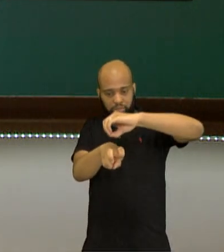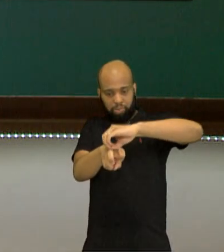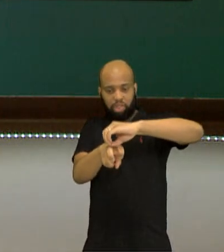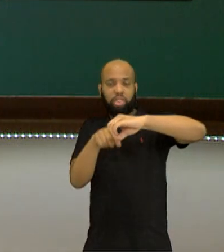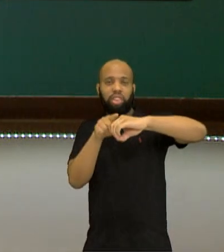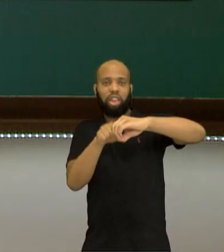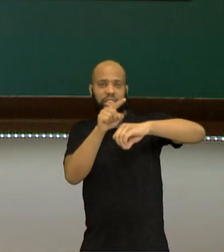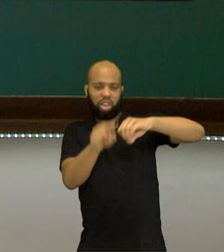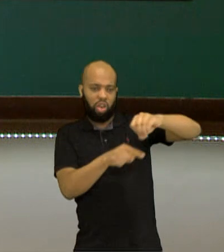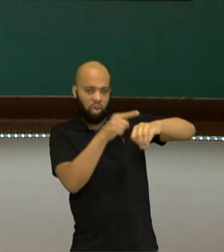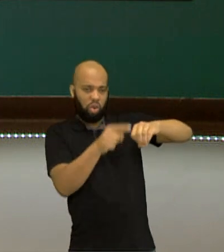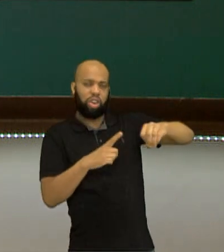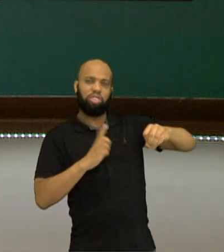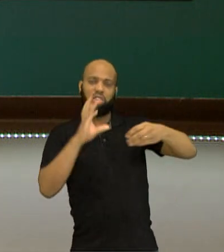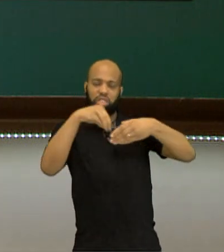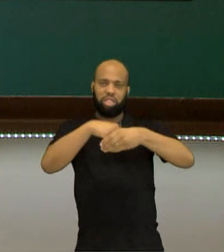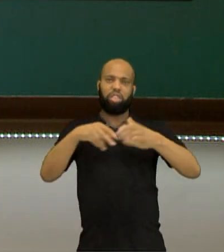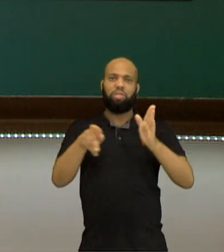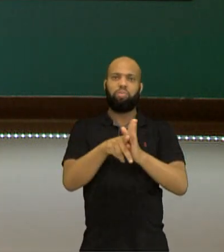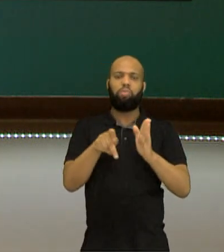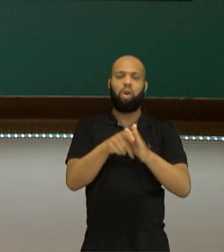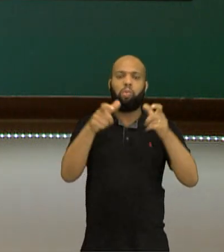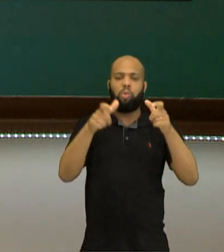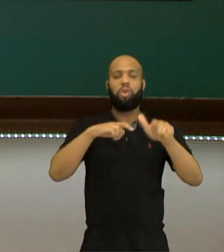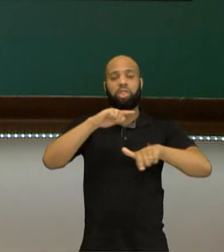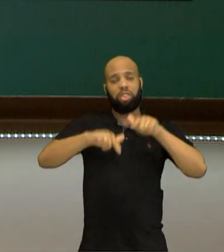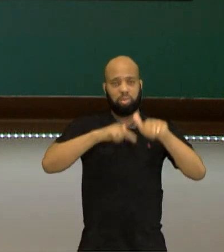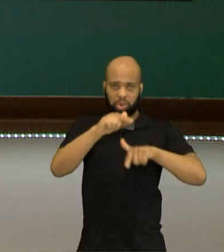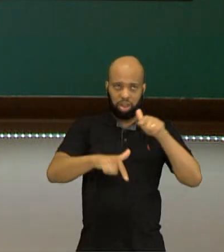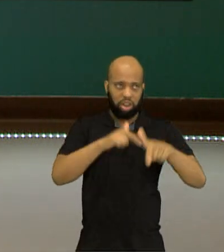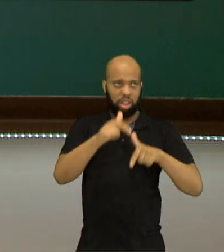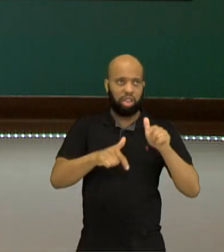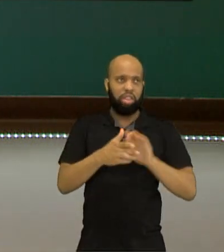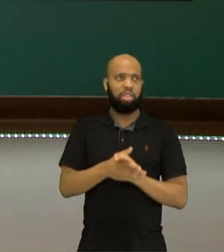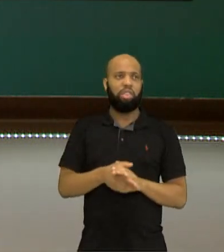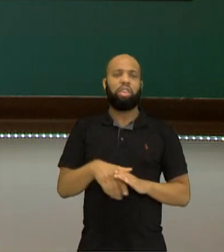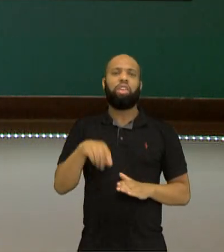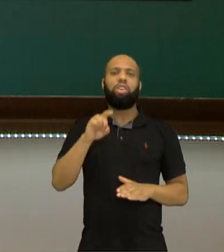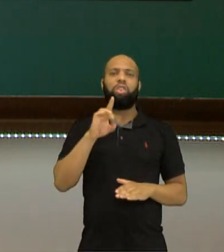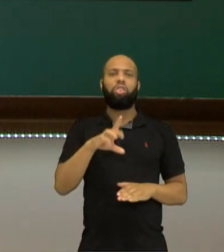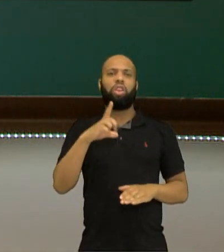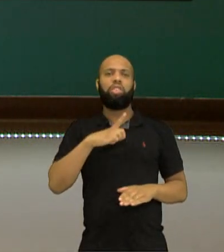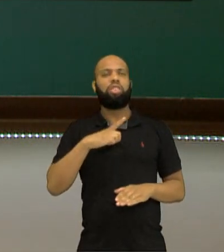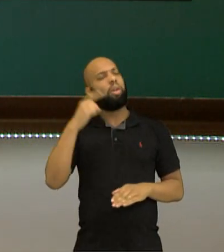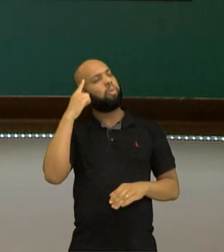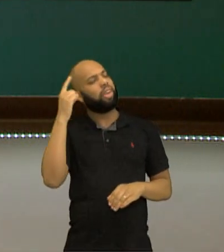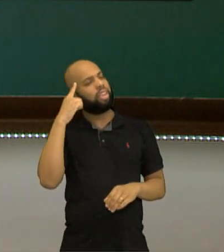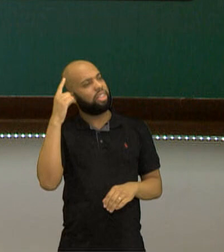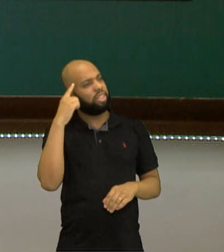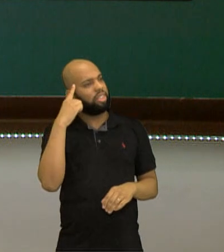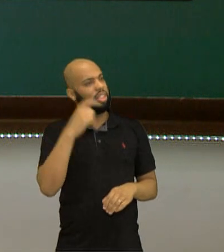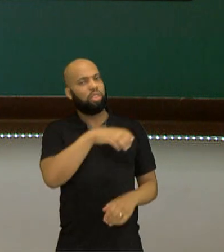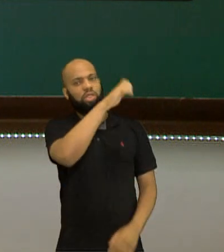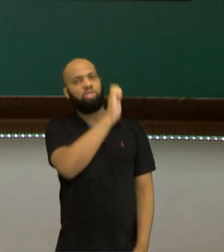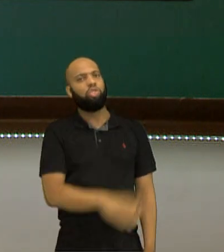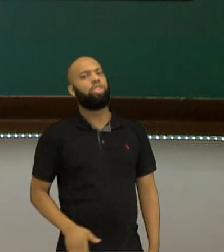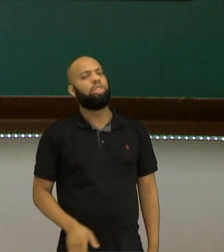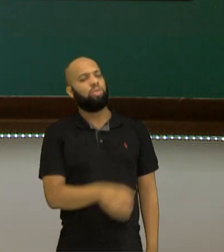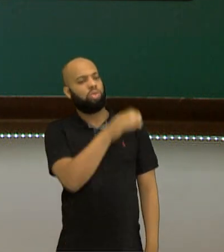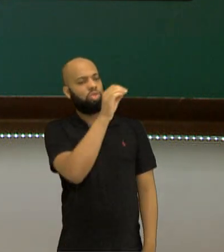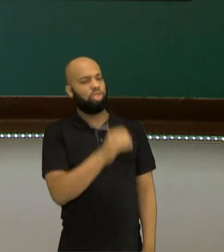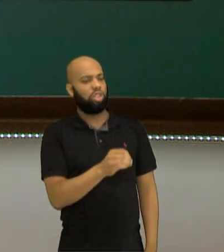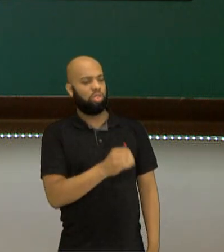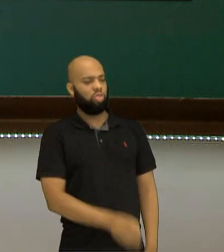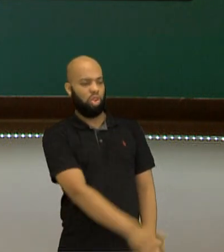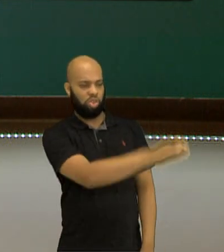no escritório dele, no ateliê dele, e ele girava a roda quando ele estava pensando, deixava ela girando. Ele